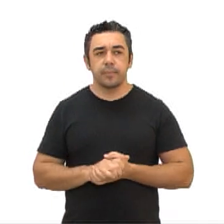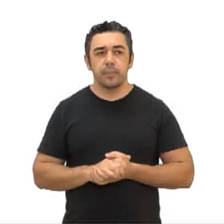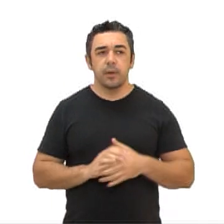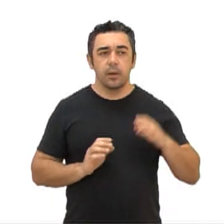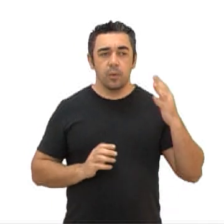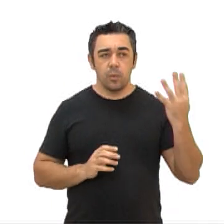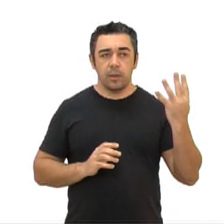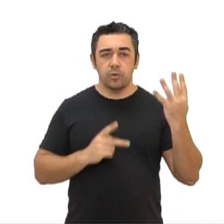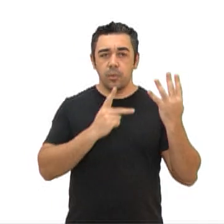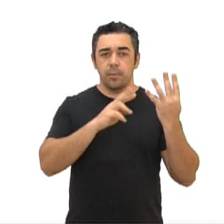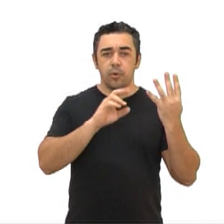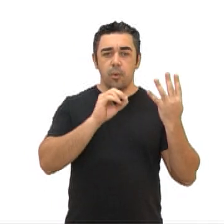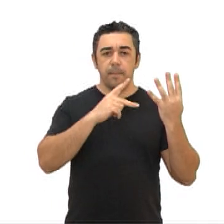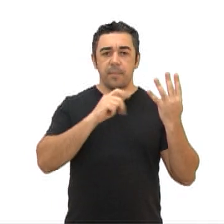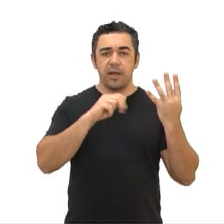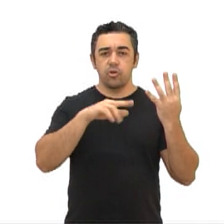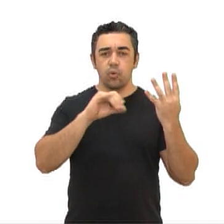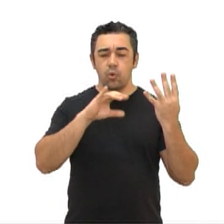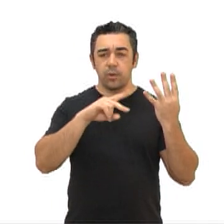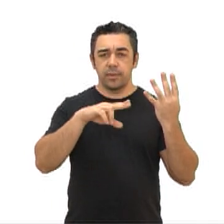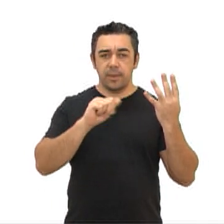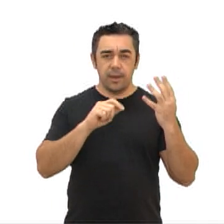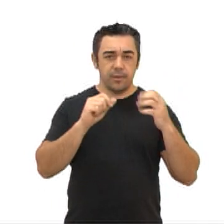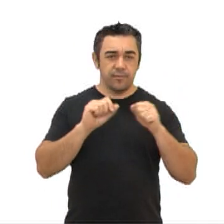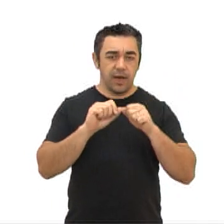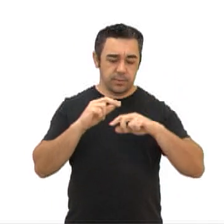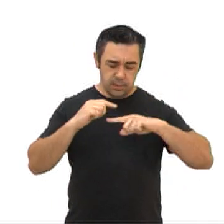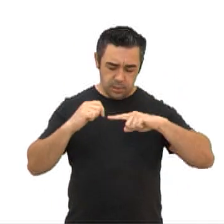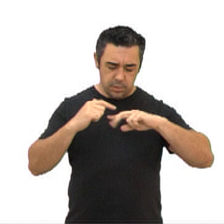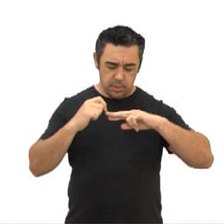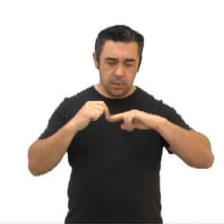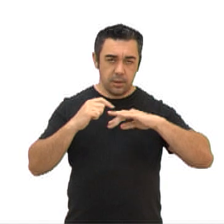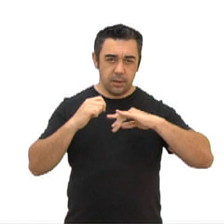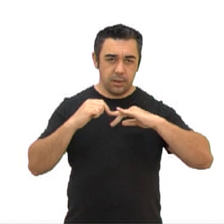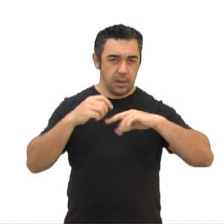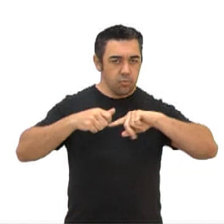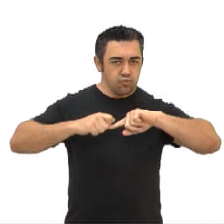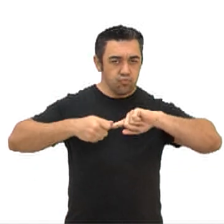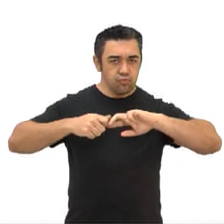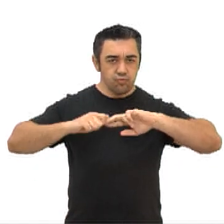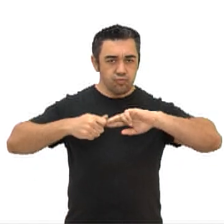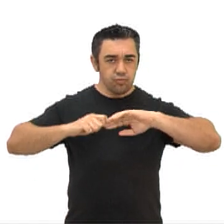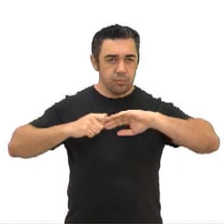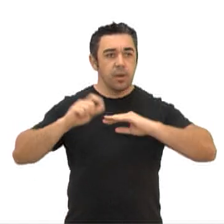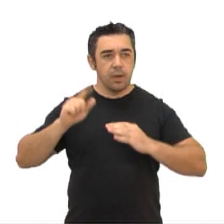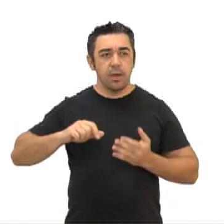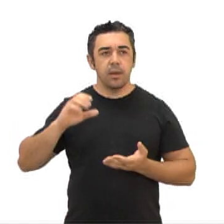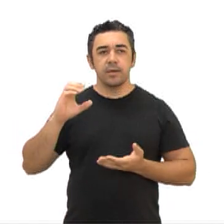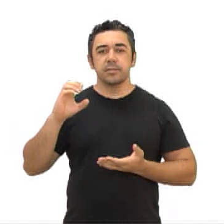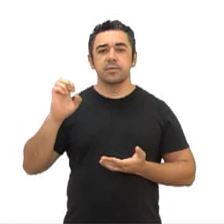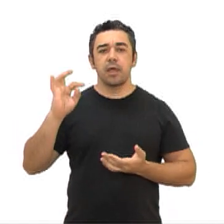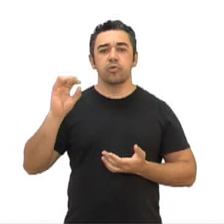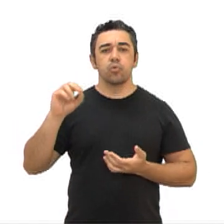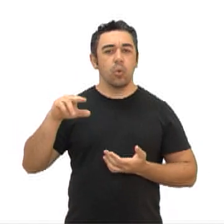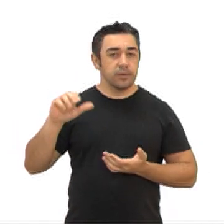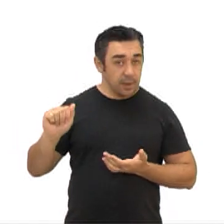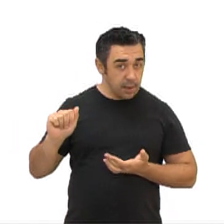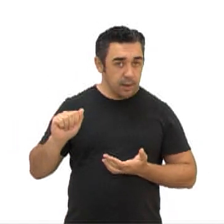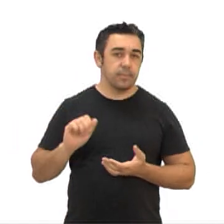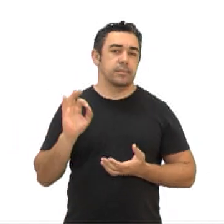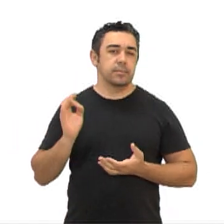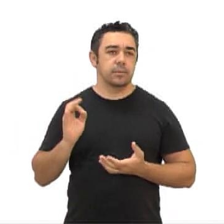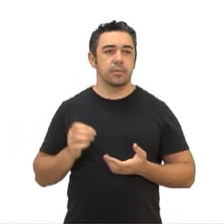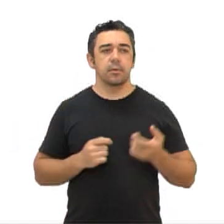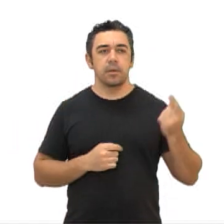Propanona, galera, aquela lá que a mulherada usa para tirar esmalte da unha, hein? É uma